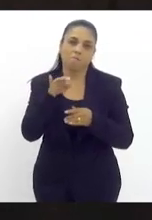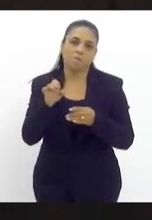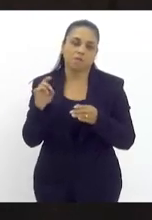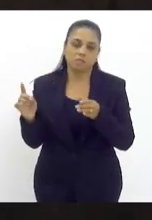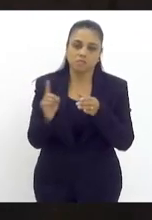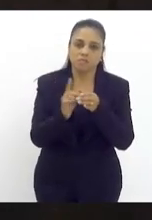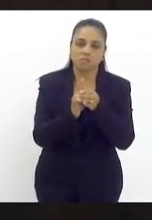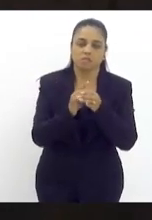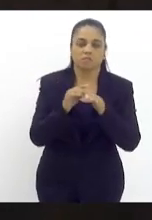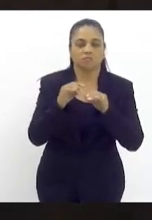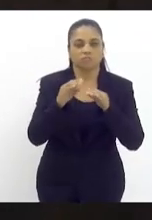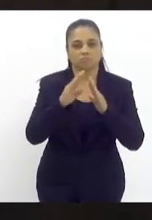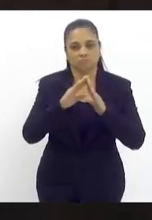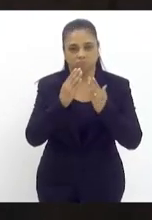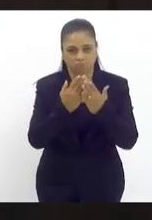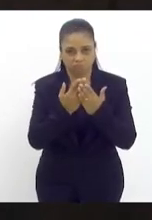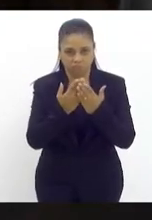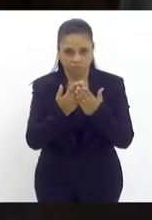escola?